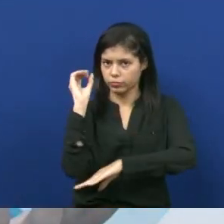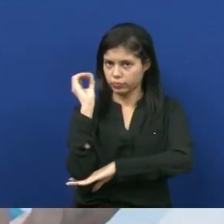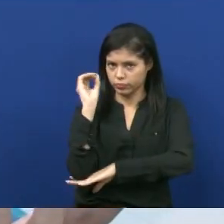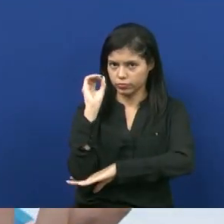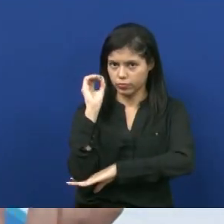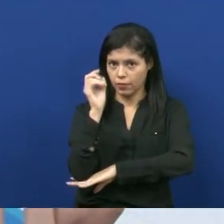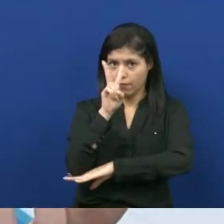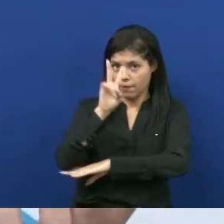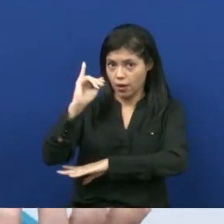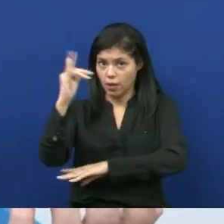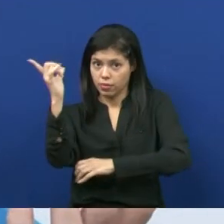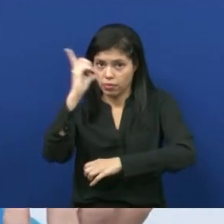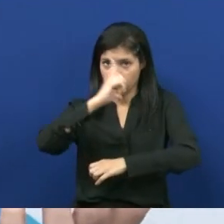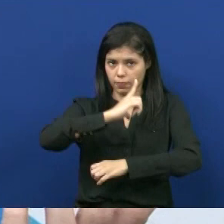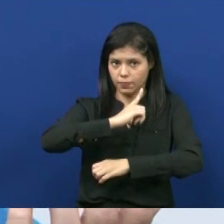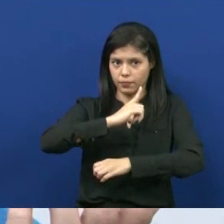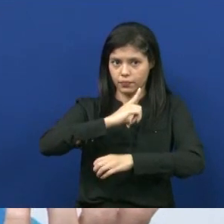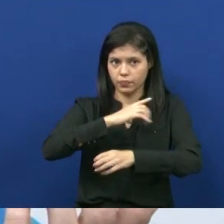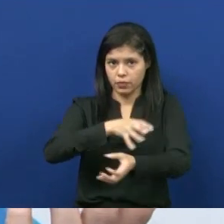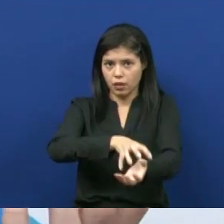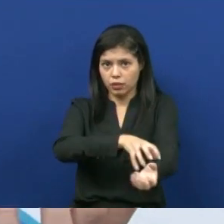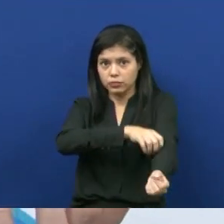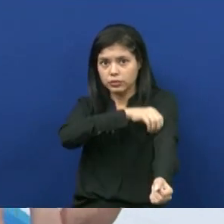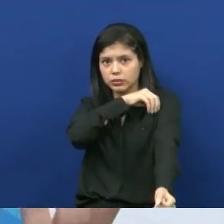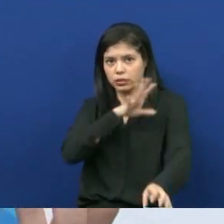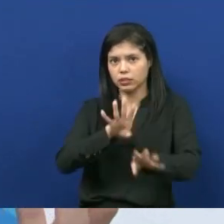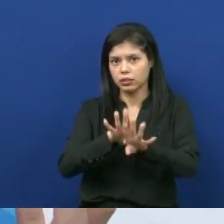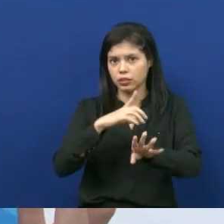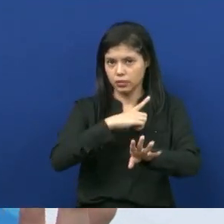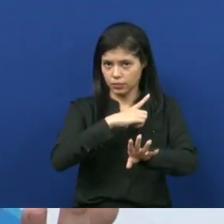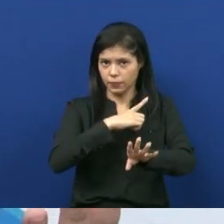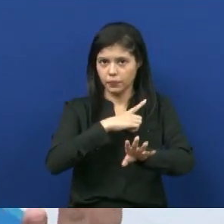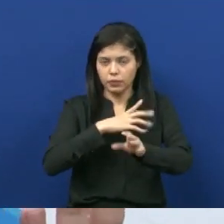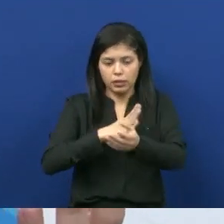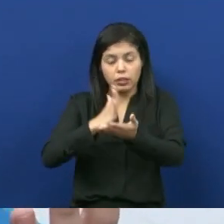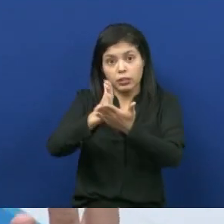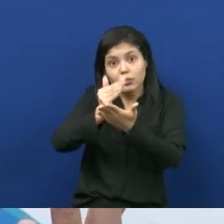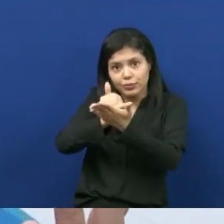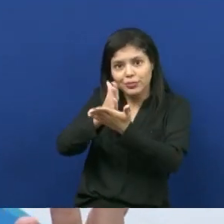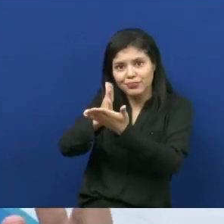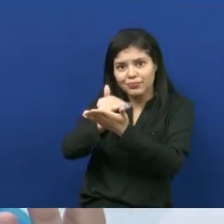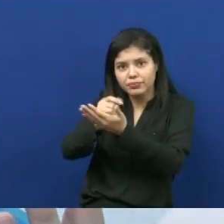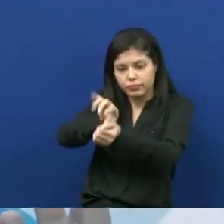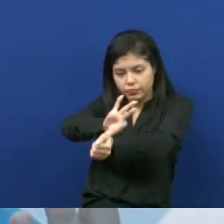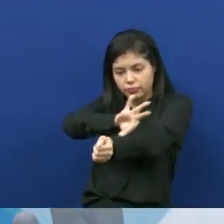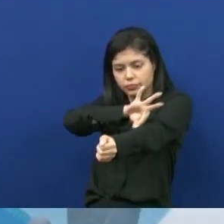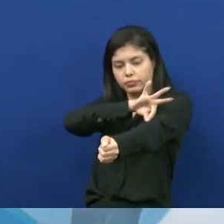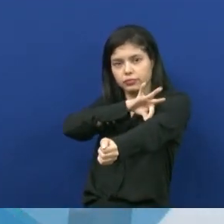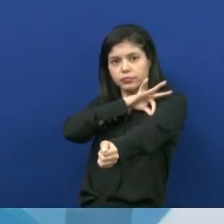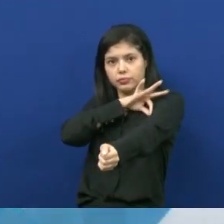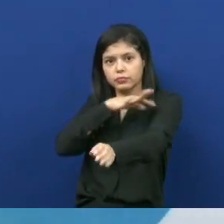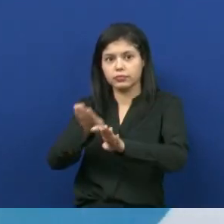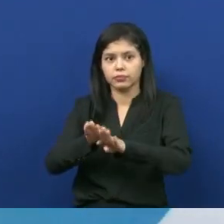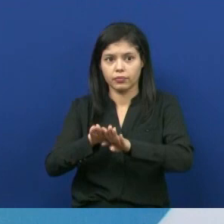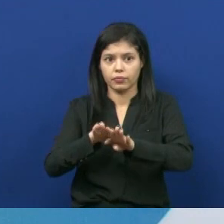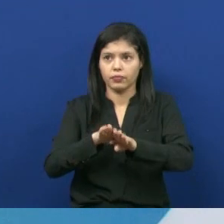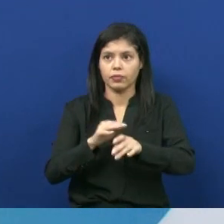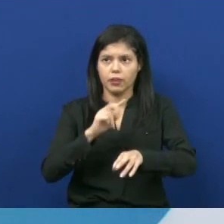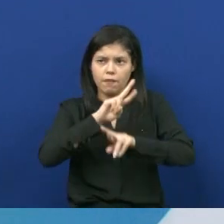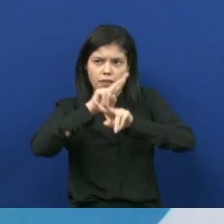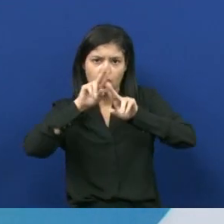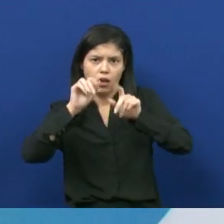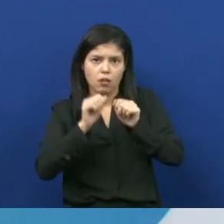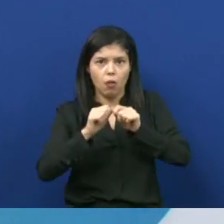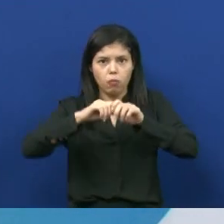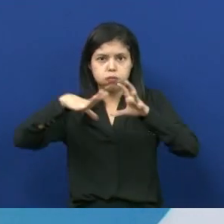nosso corpo. E as artérias, elas também vão se dividindo como galhos de uma árvore. Nós temos artérias de calibre